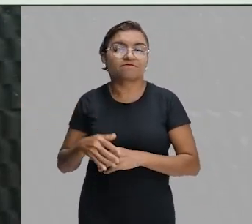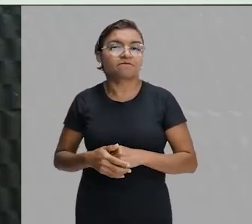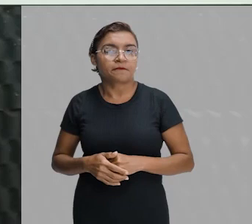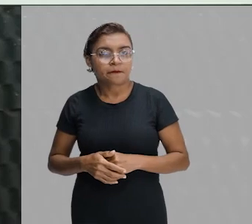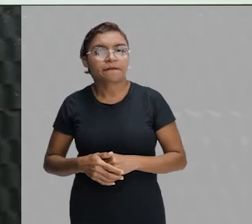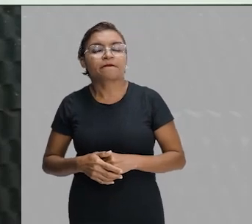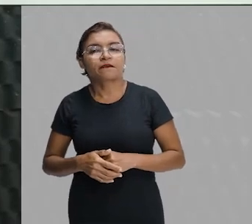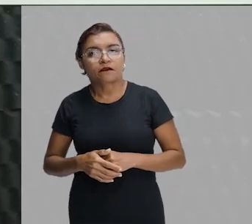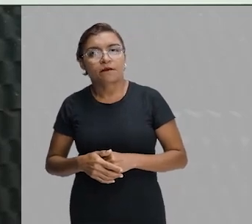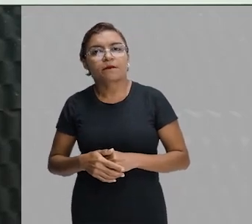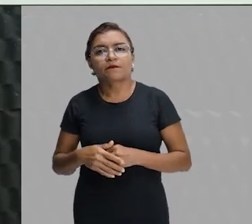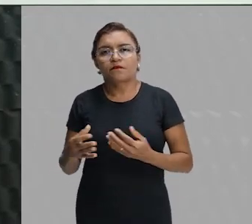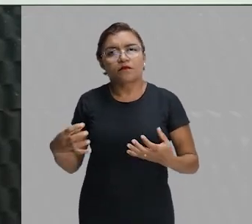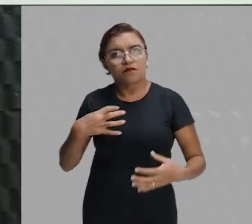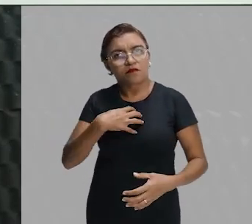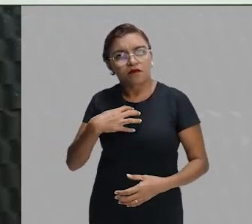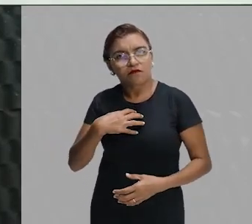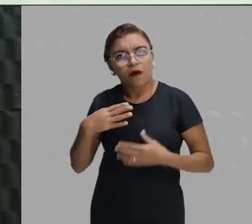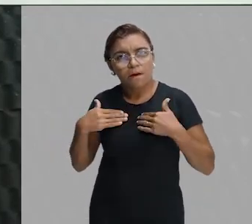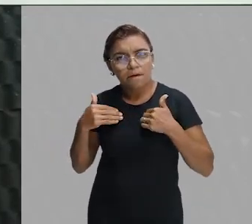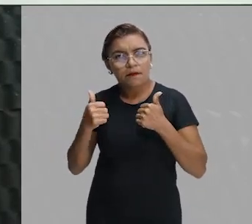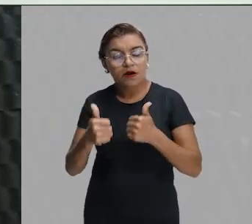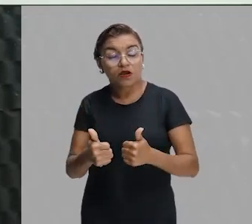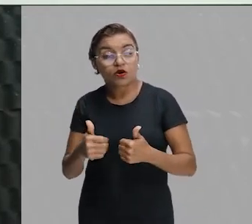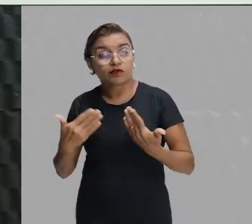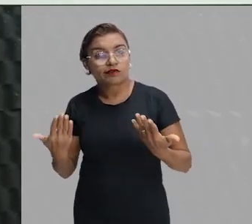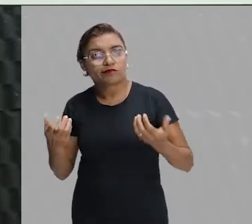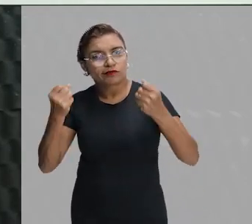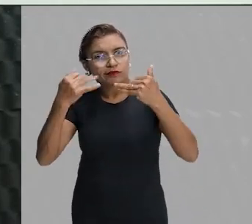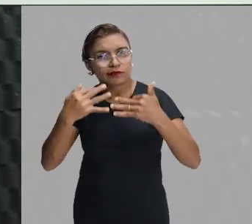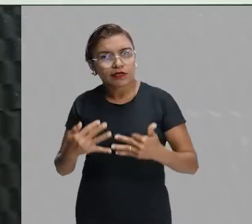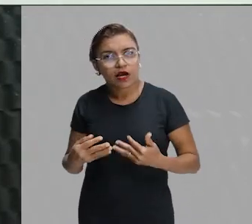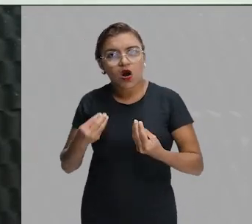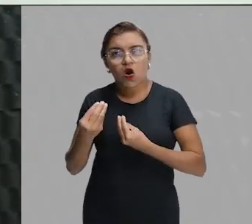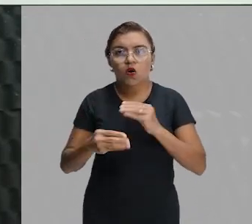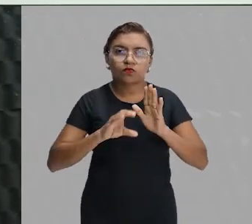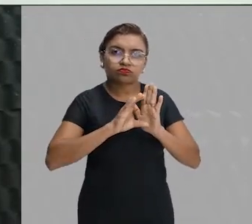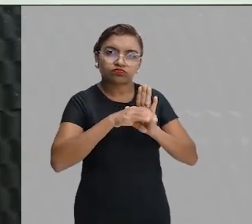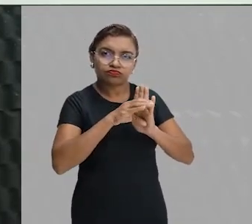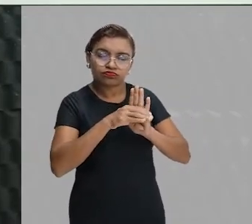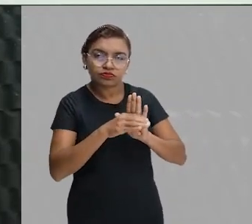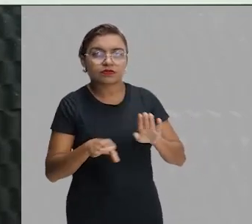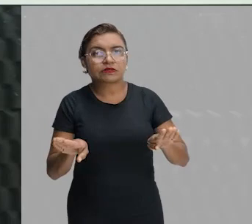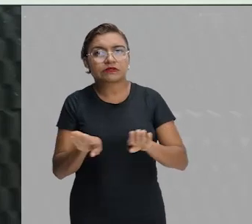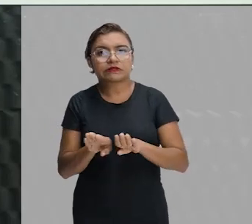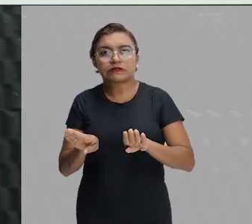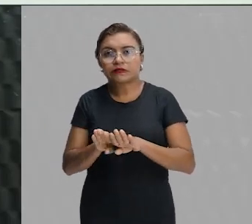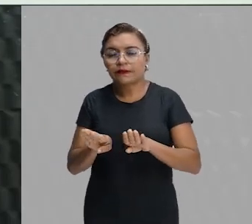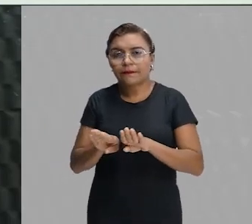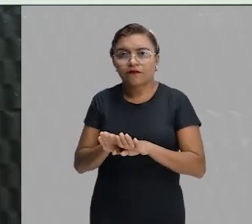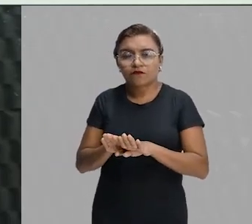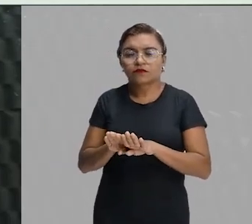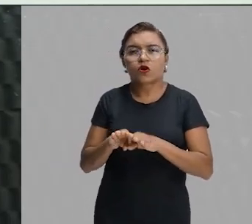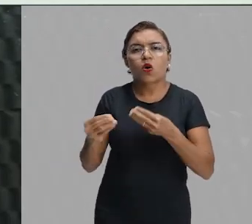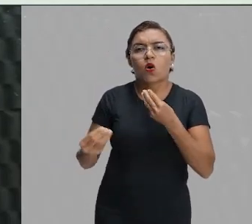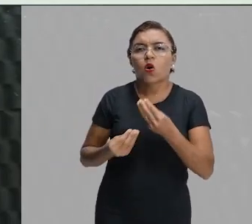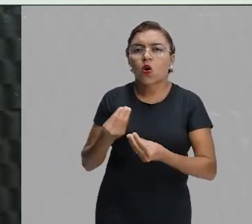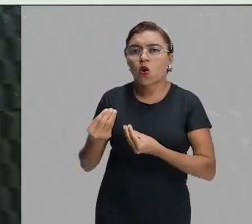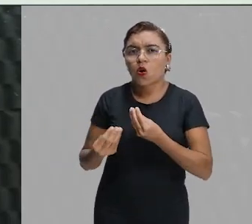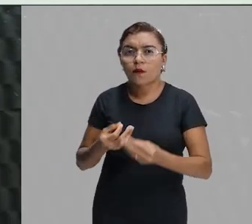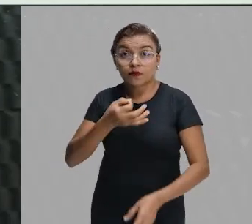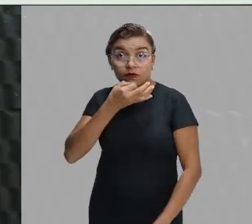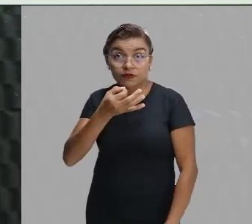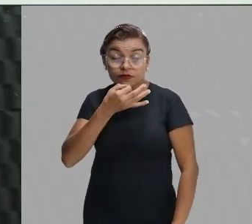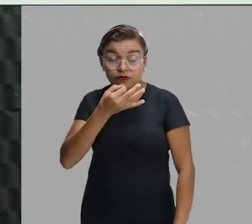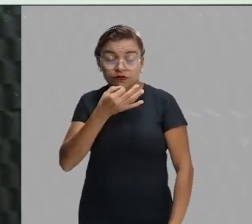uma forma muito mais contundente. E aí nós vamos falar nessa conceitualização, nesse arquétipo, nessa formulação desses